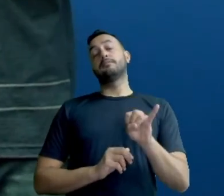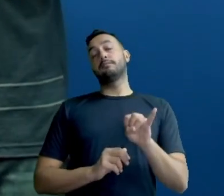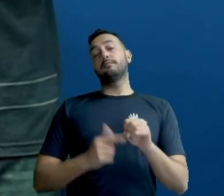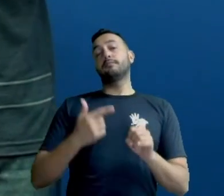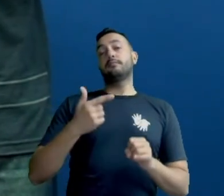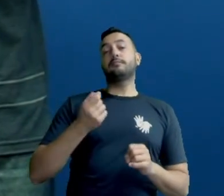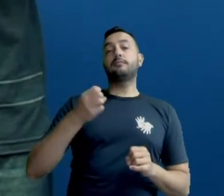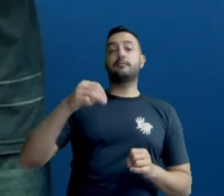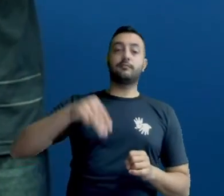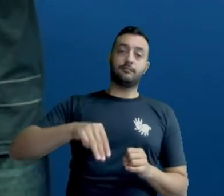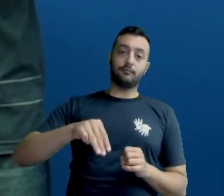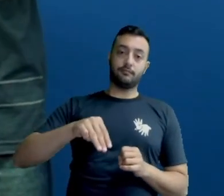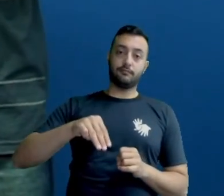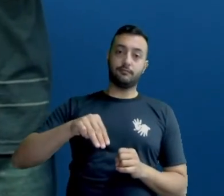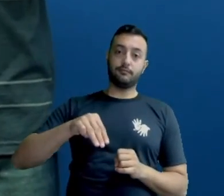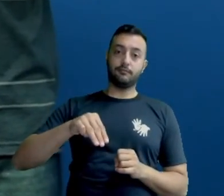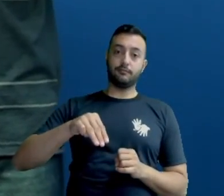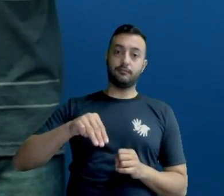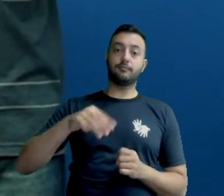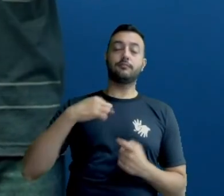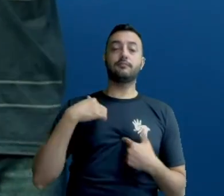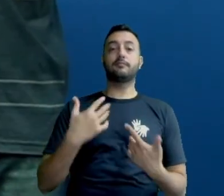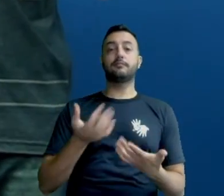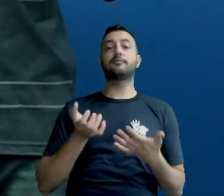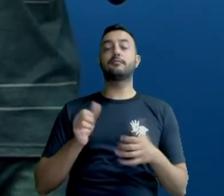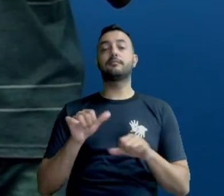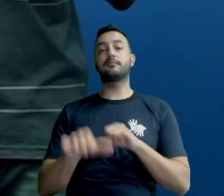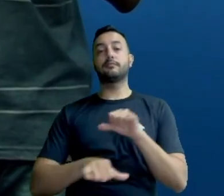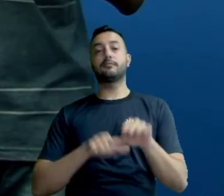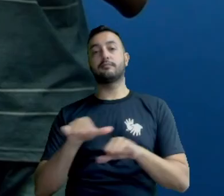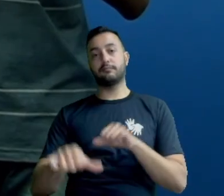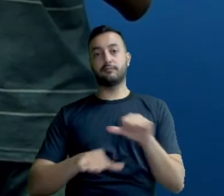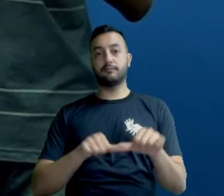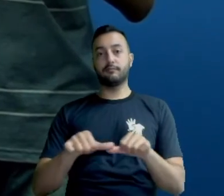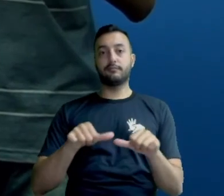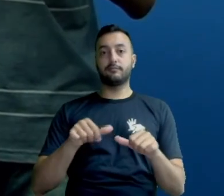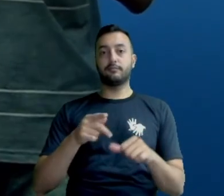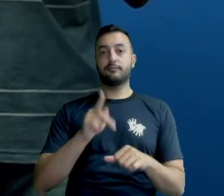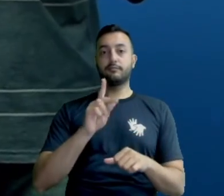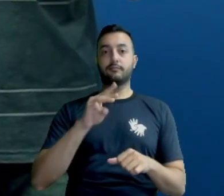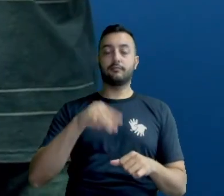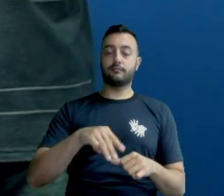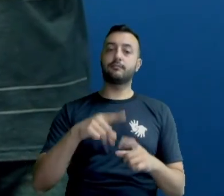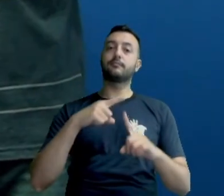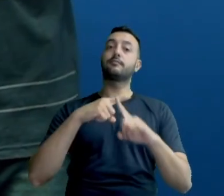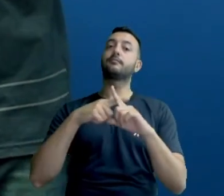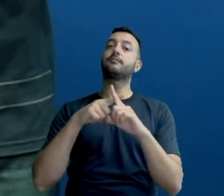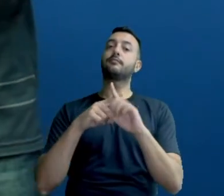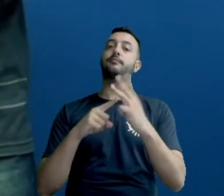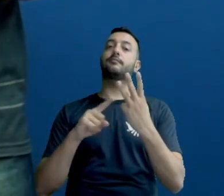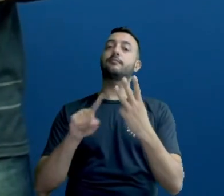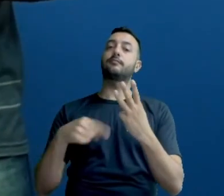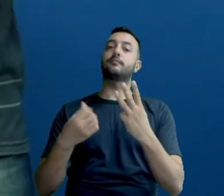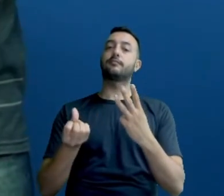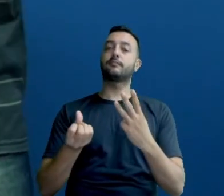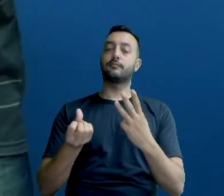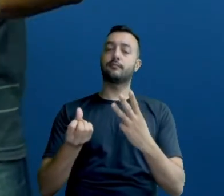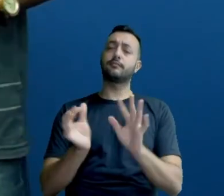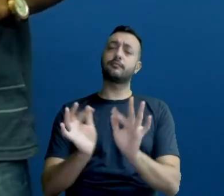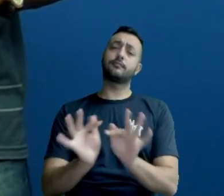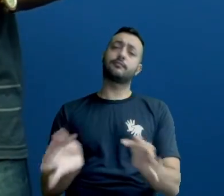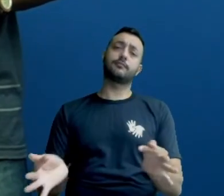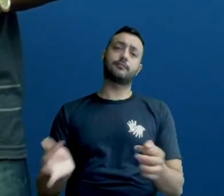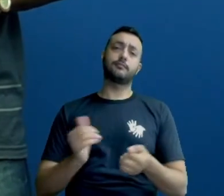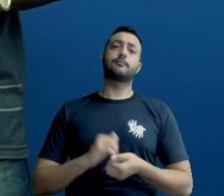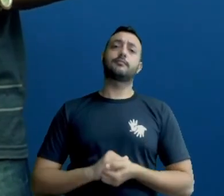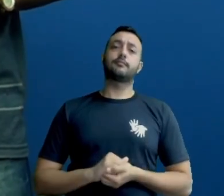20 metros e eu quiser transformar em quilômetro, eu vou multiplicar por 3,6. É bem simples